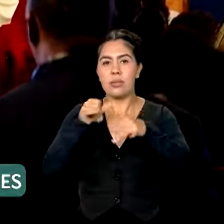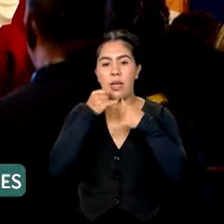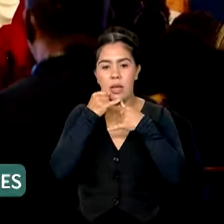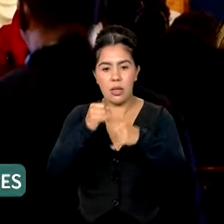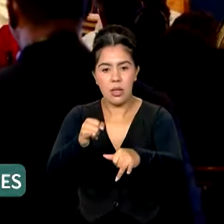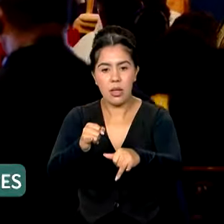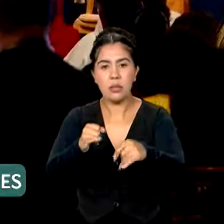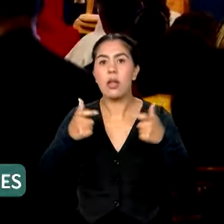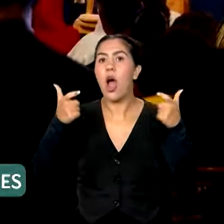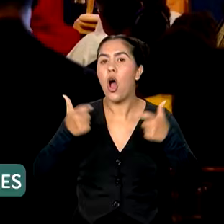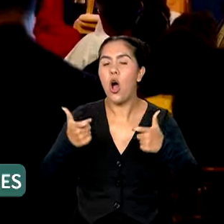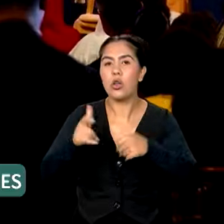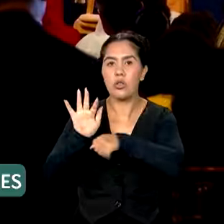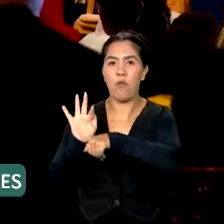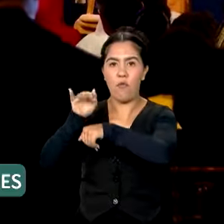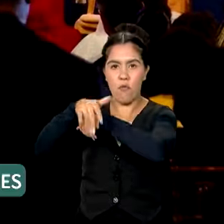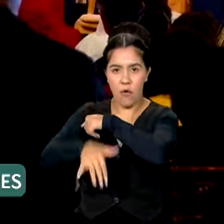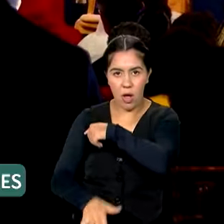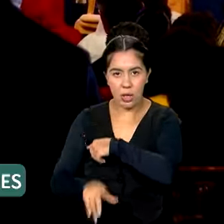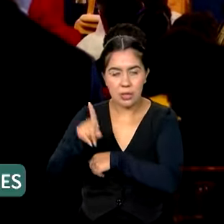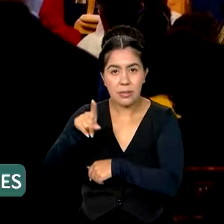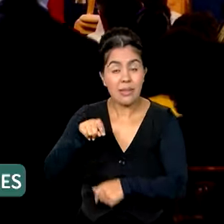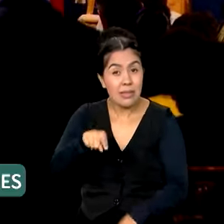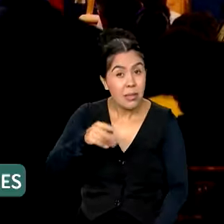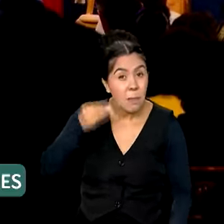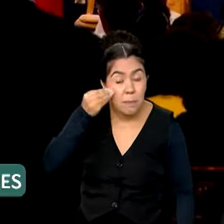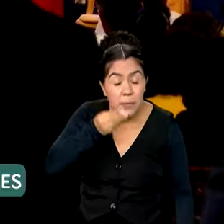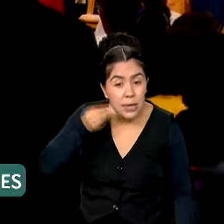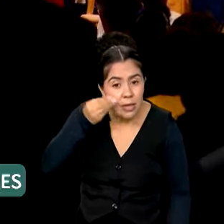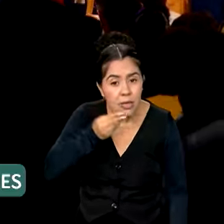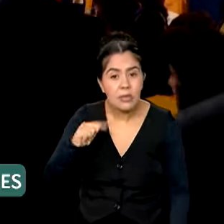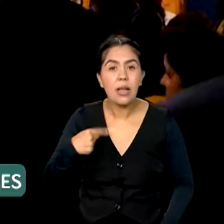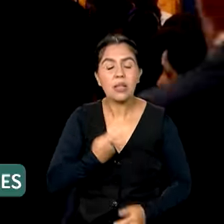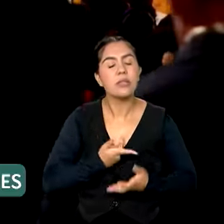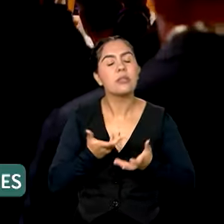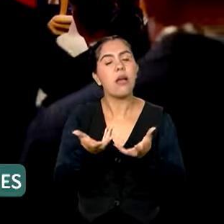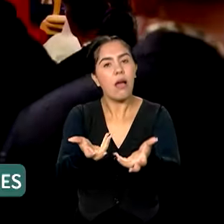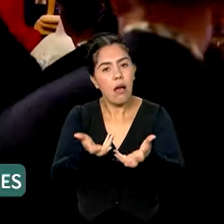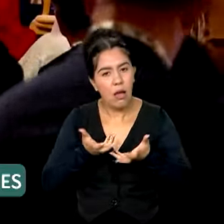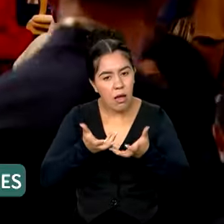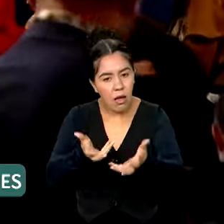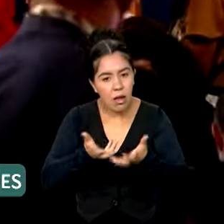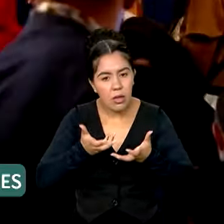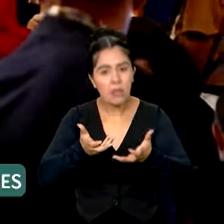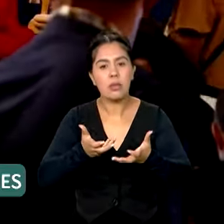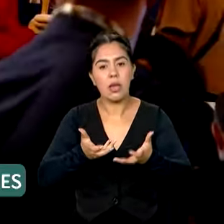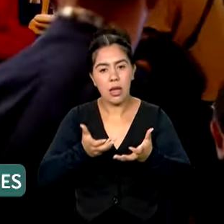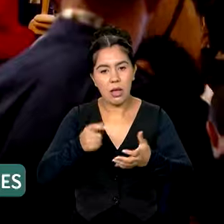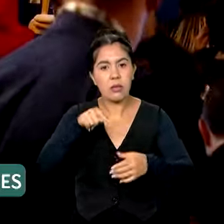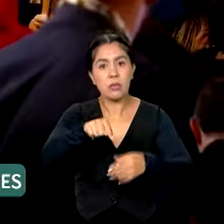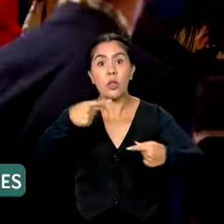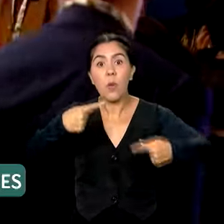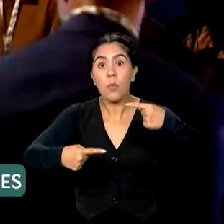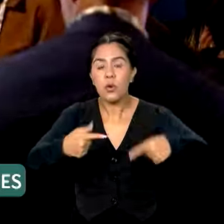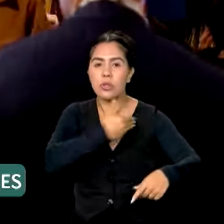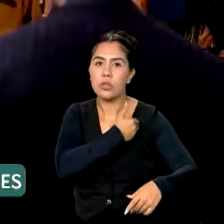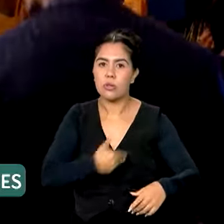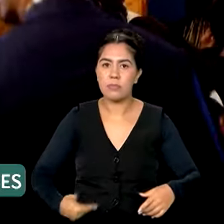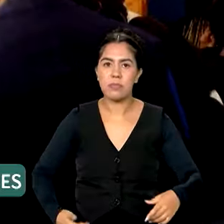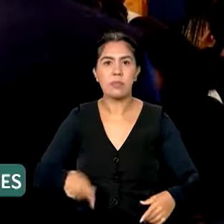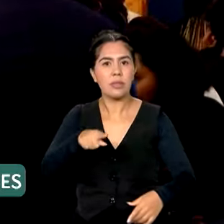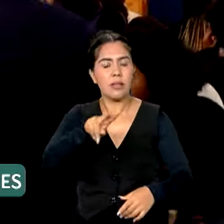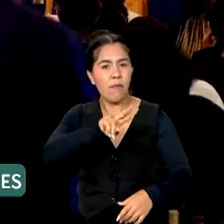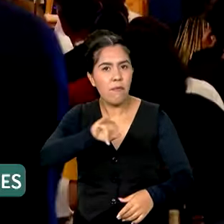do Iguaçu. E essa é uma experiência que a gente quer que esteja nessa cesta de políticas públicas, porque isso vai beneficiar